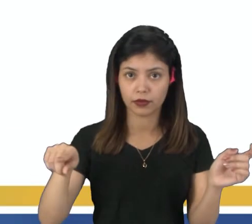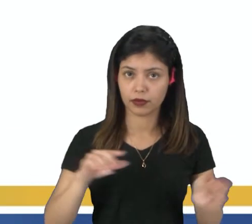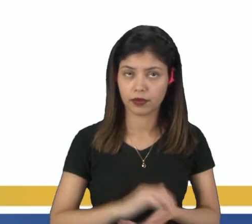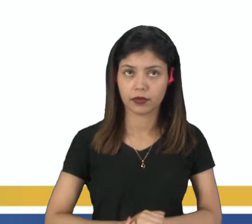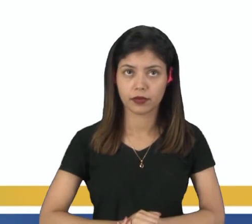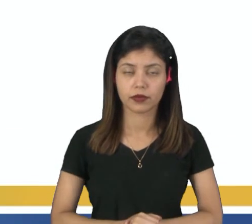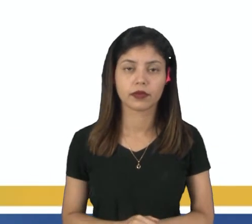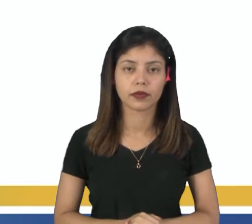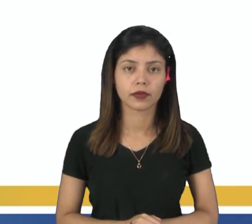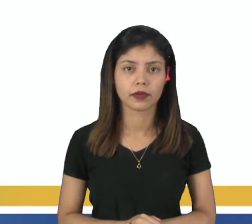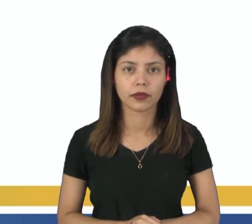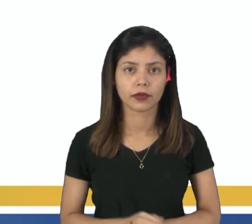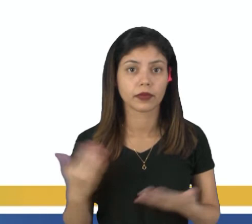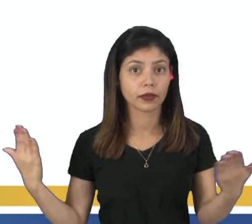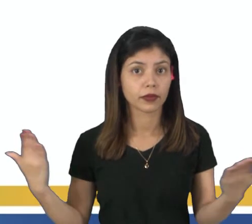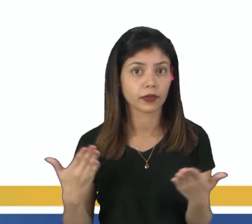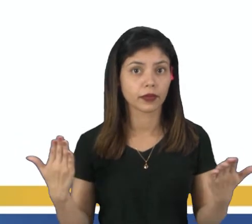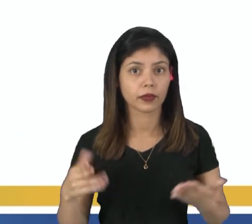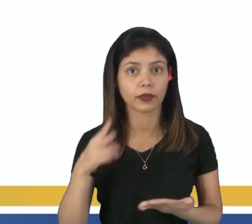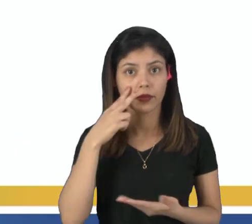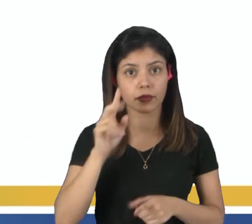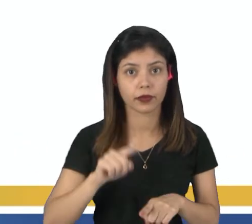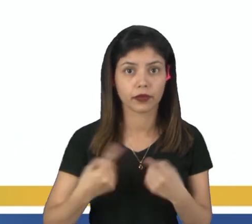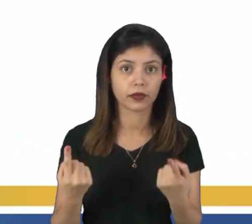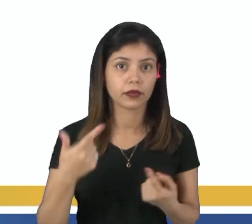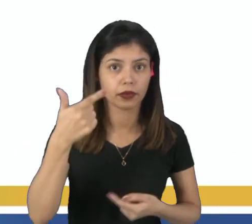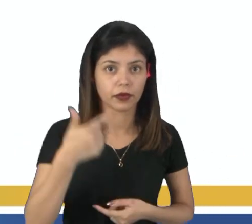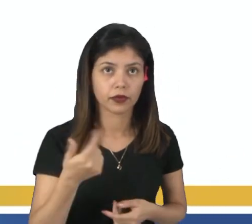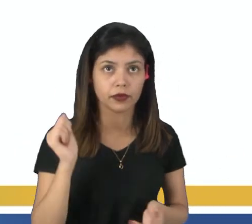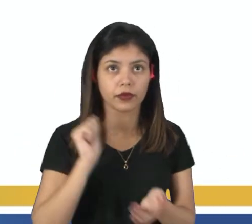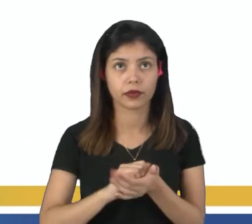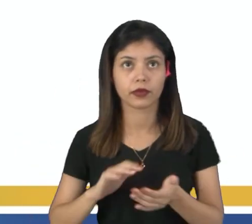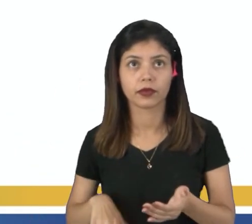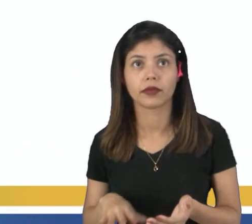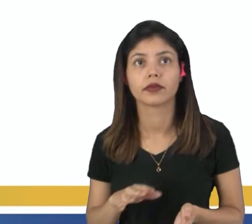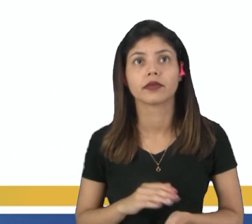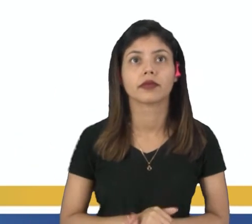sem acento. Agora, vamos a mais outras duas questões.